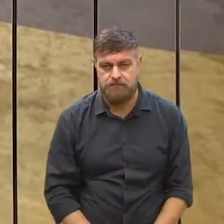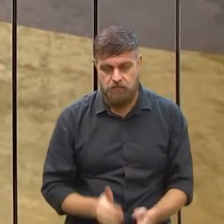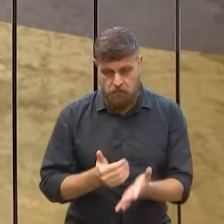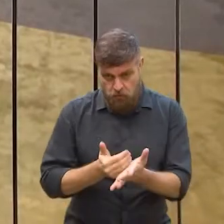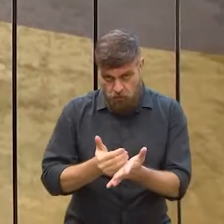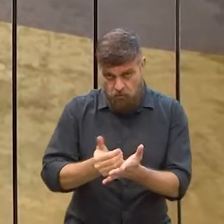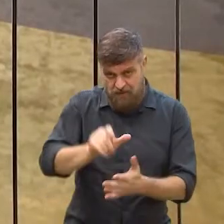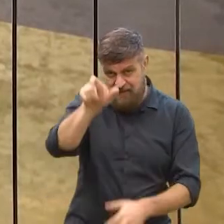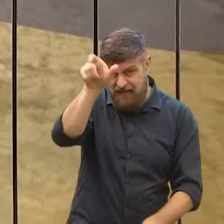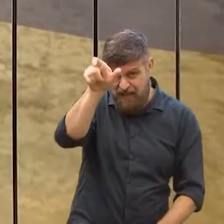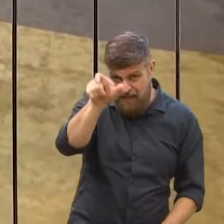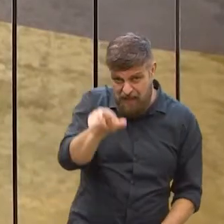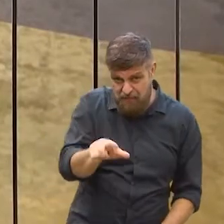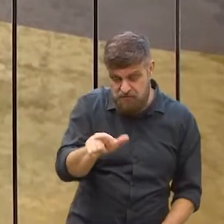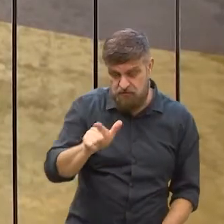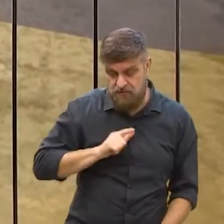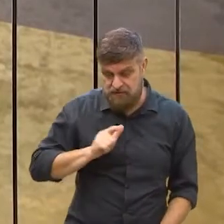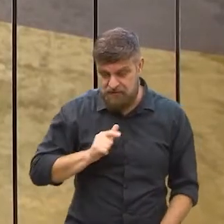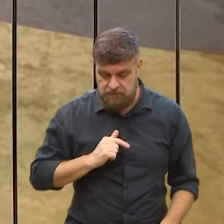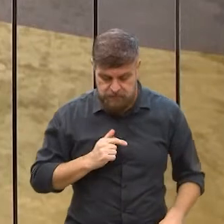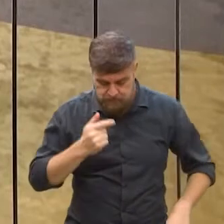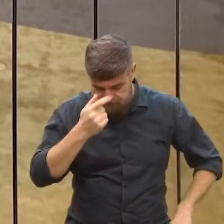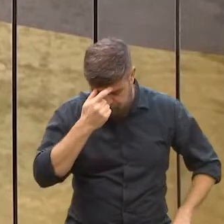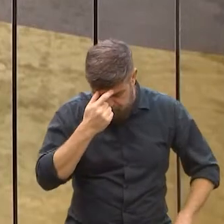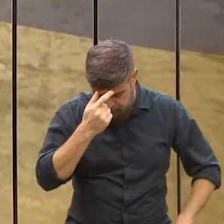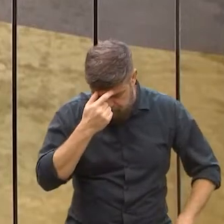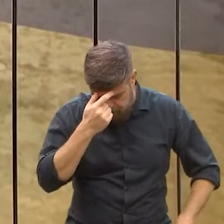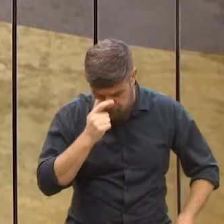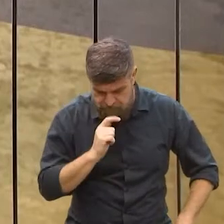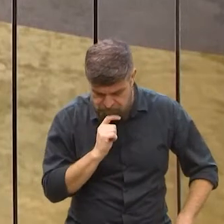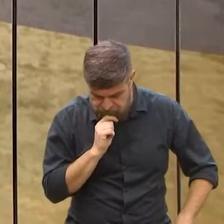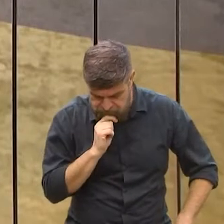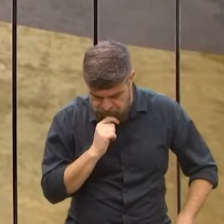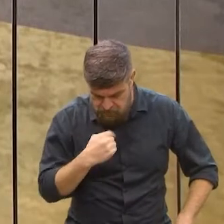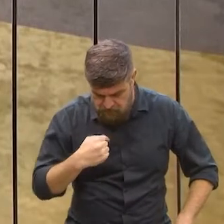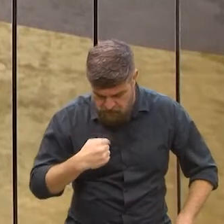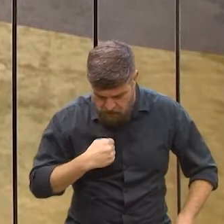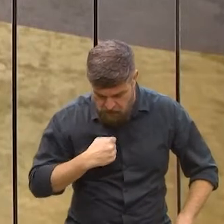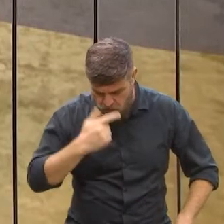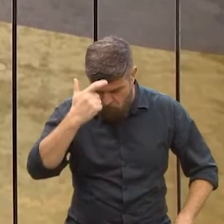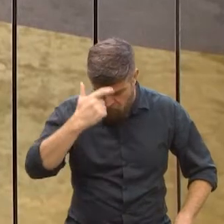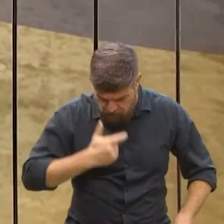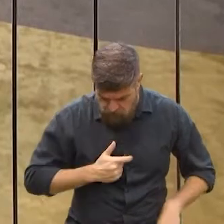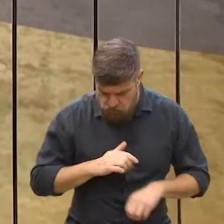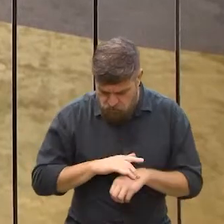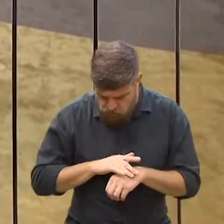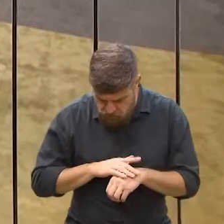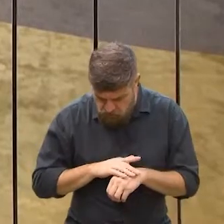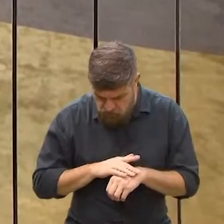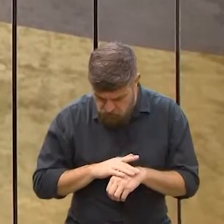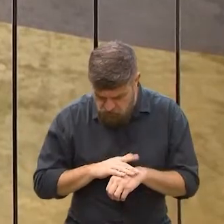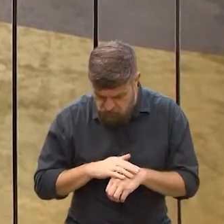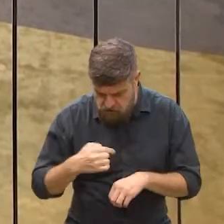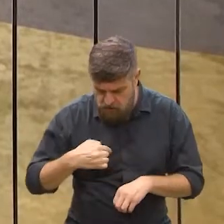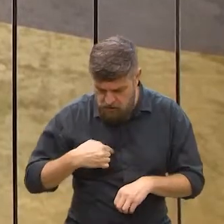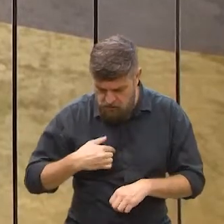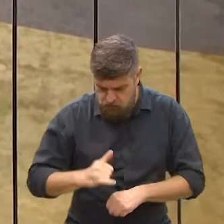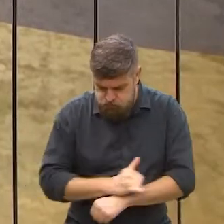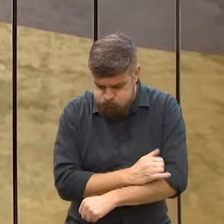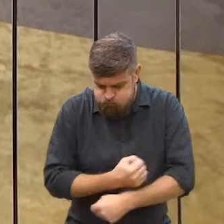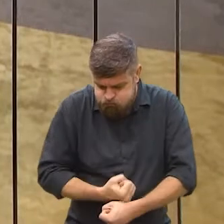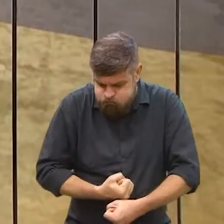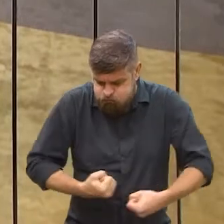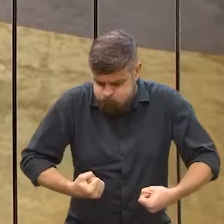compreensão, né, que é o impulso maior de que ele está doente, né, com relação, estou obeso, estou